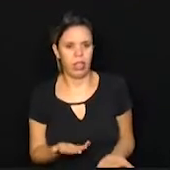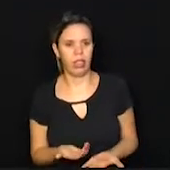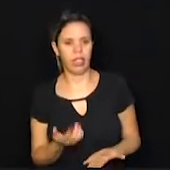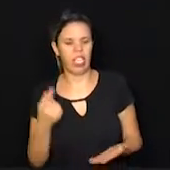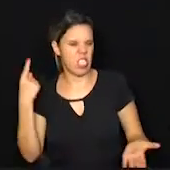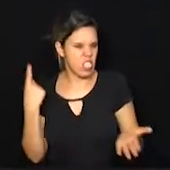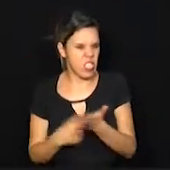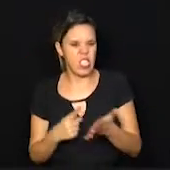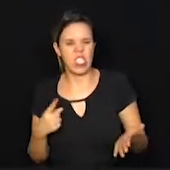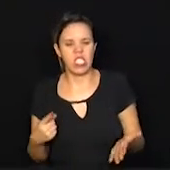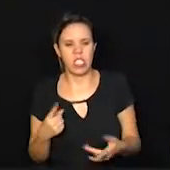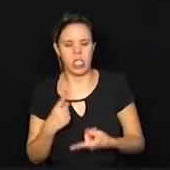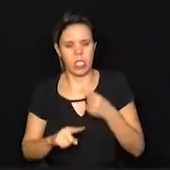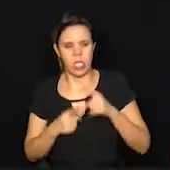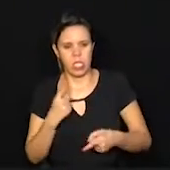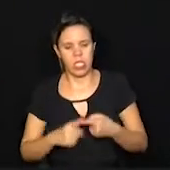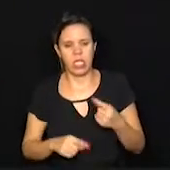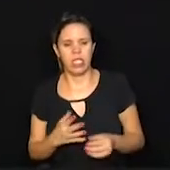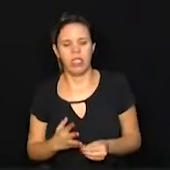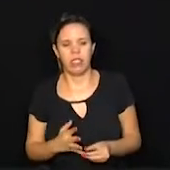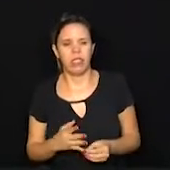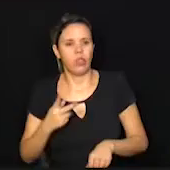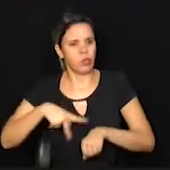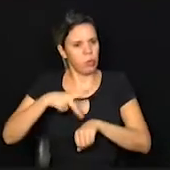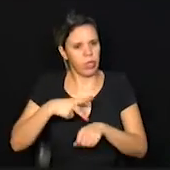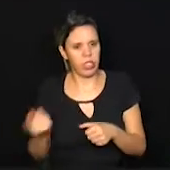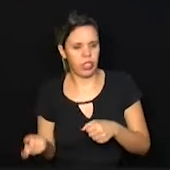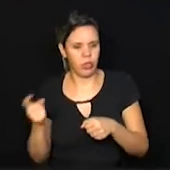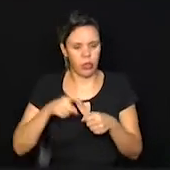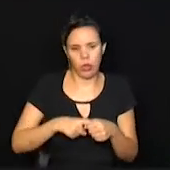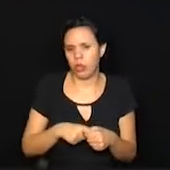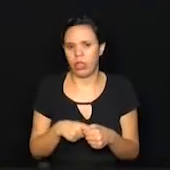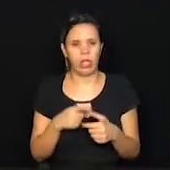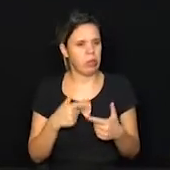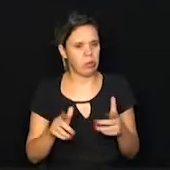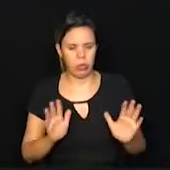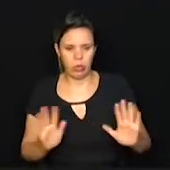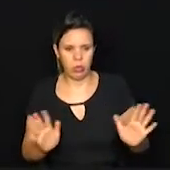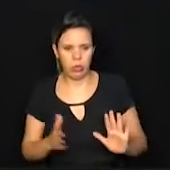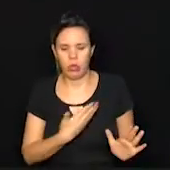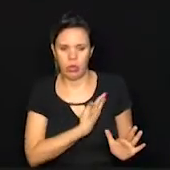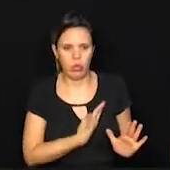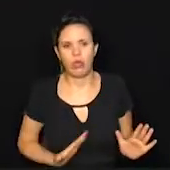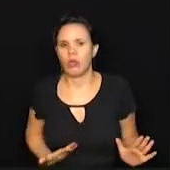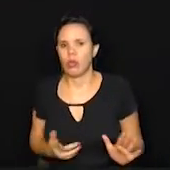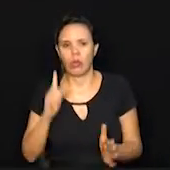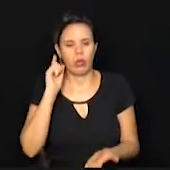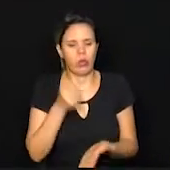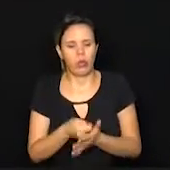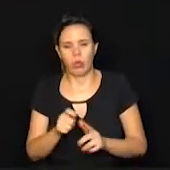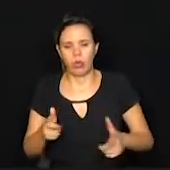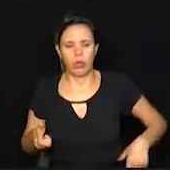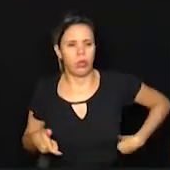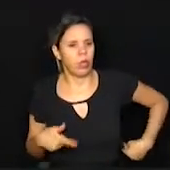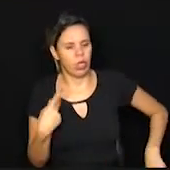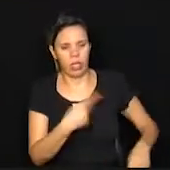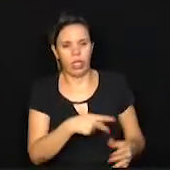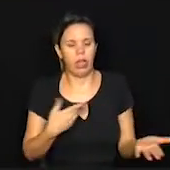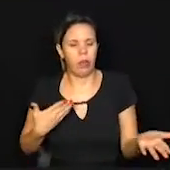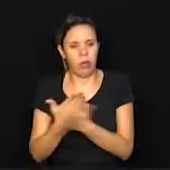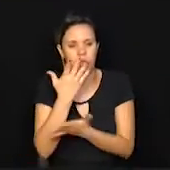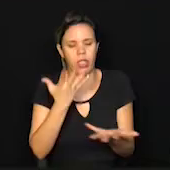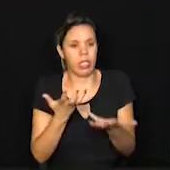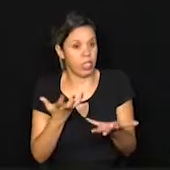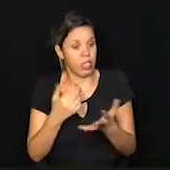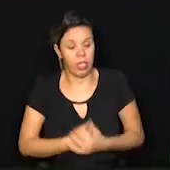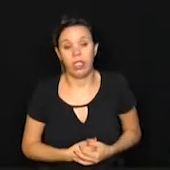um pacto e para o país voltar não teve pacto nenhuma o governo impôs a maioria dele e aprovou o